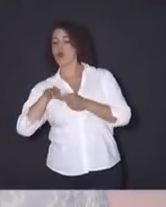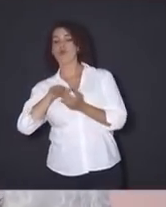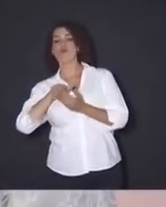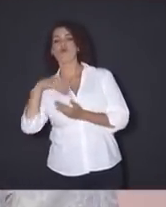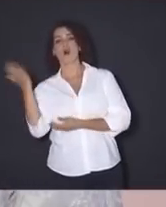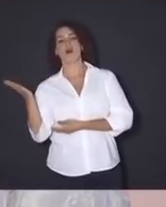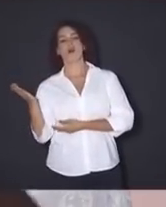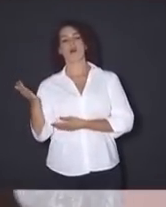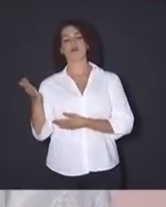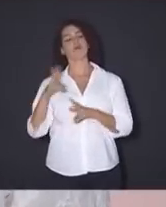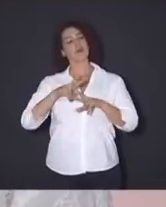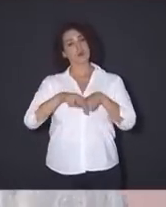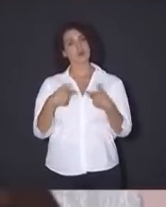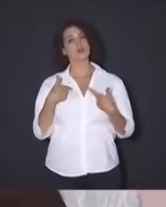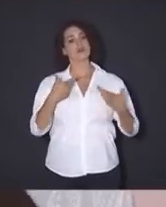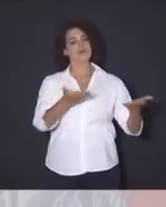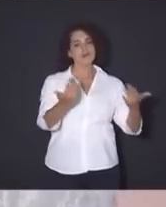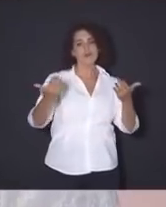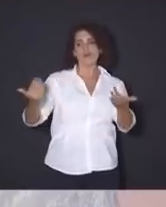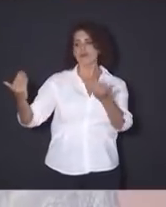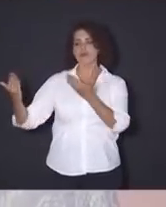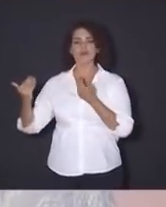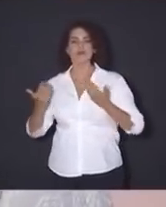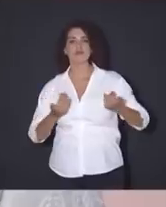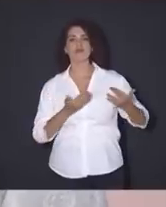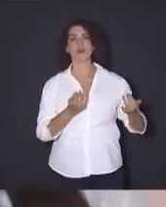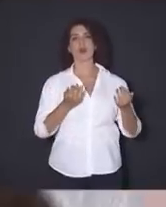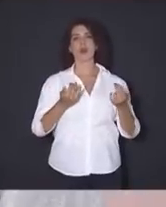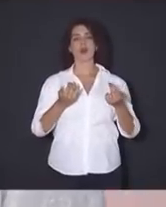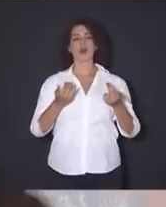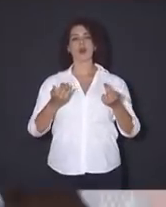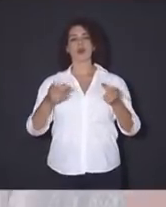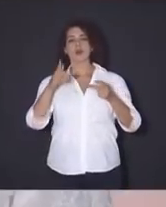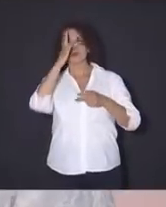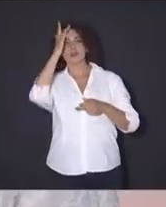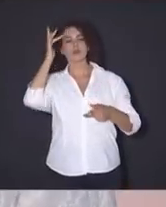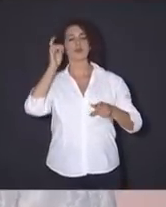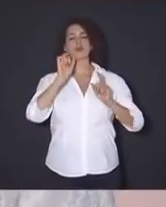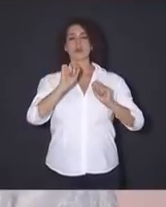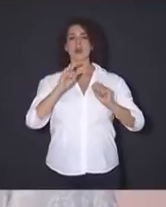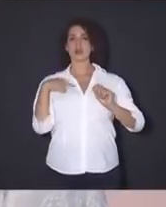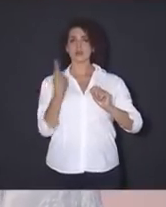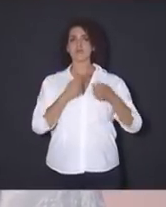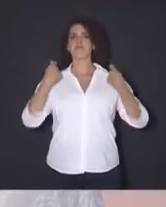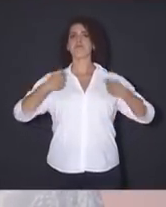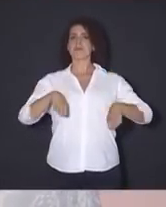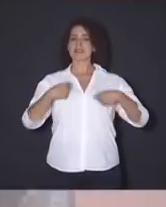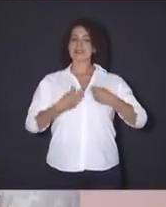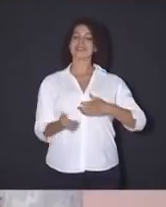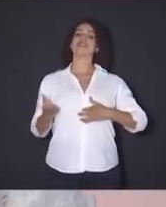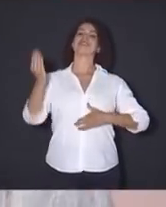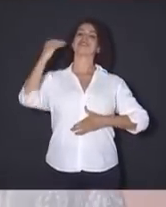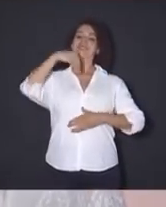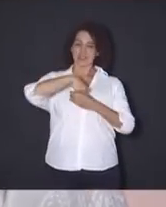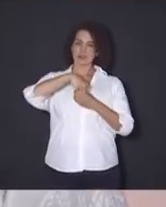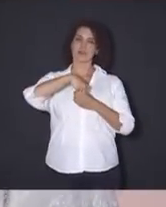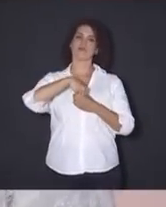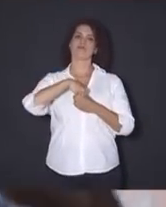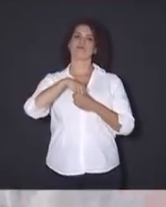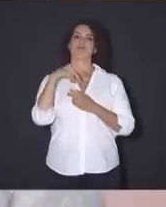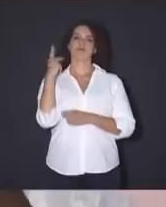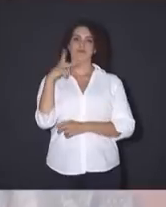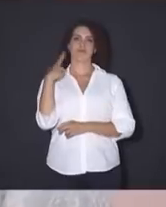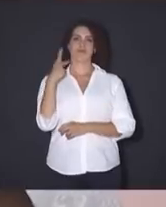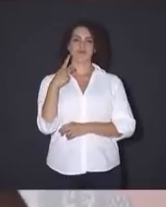pessoas que é esse é um momento que nós temos que nos envolver na política